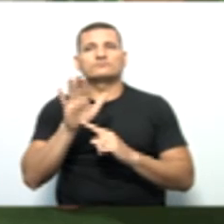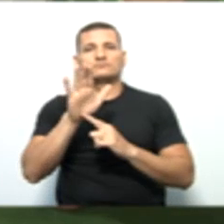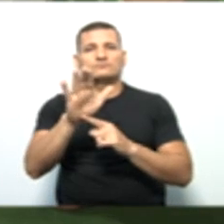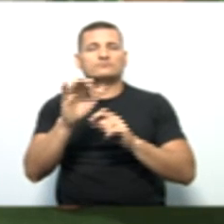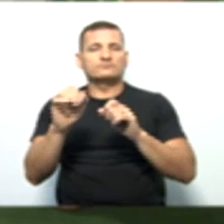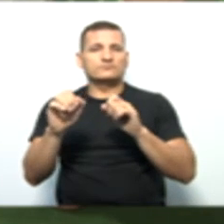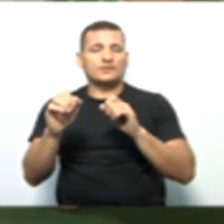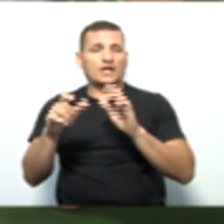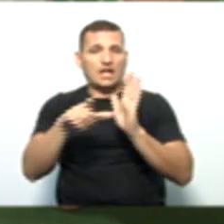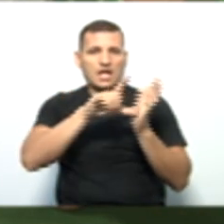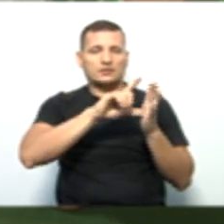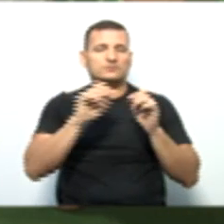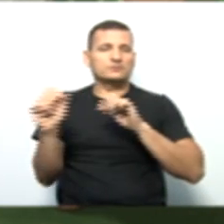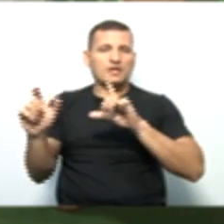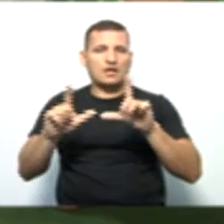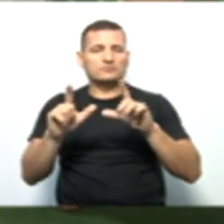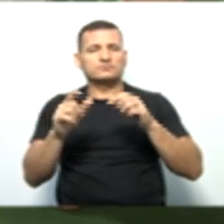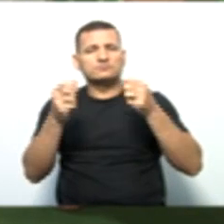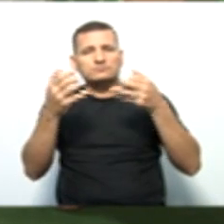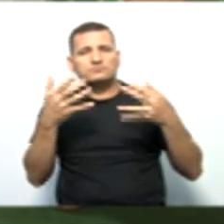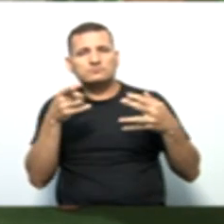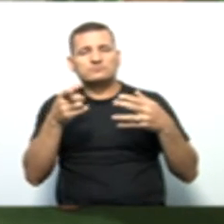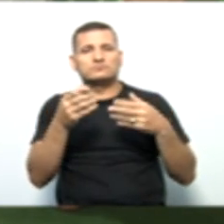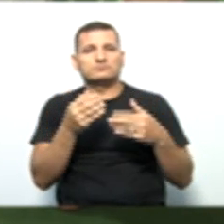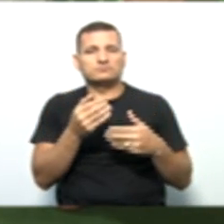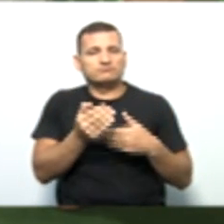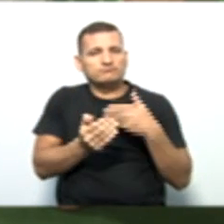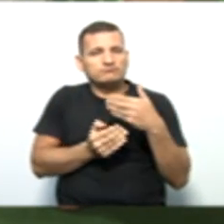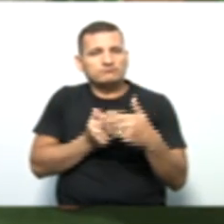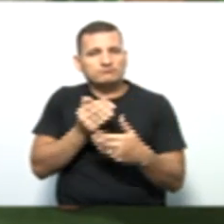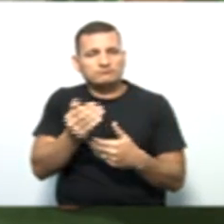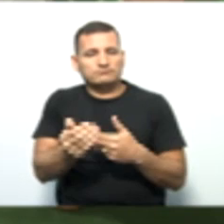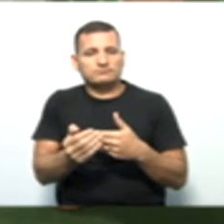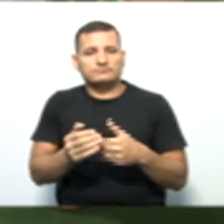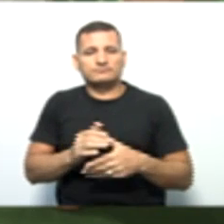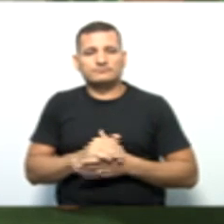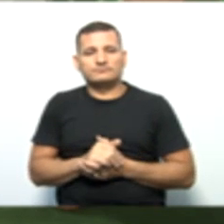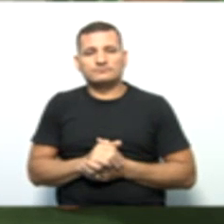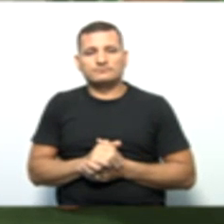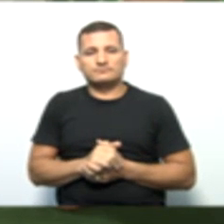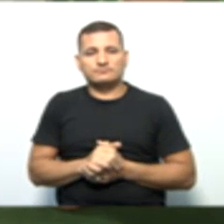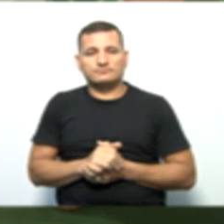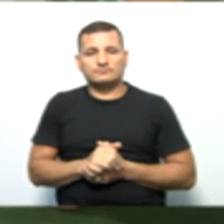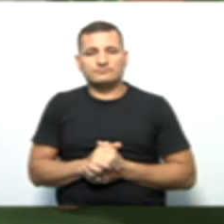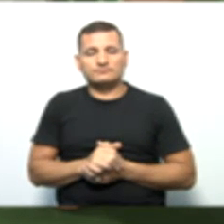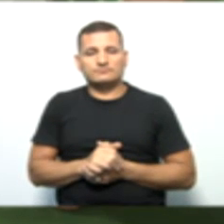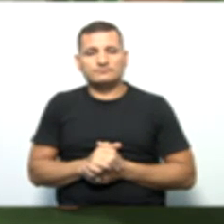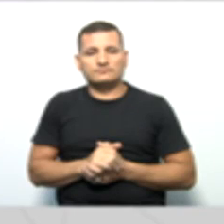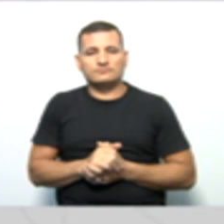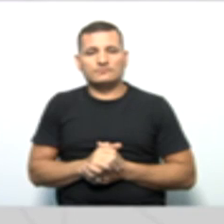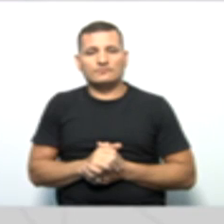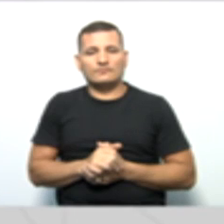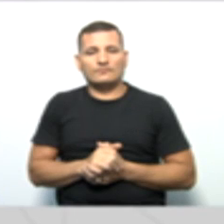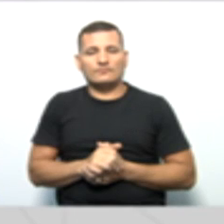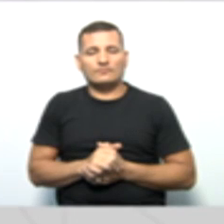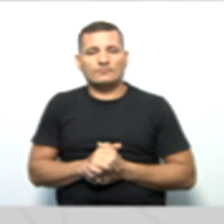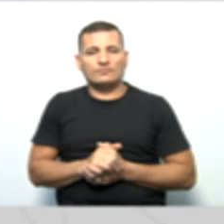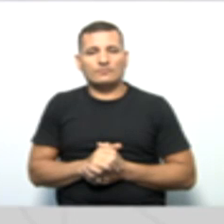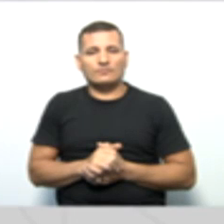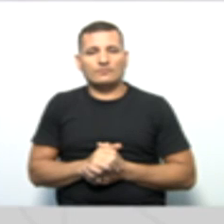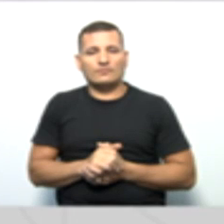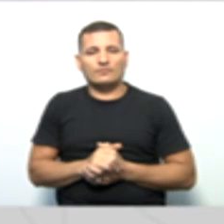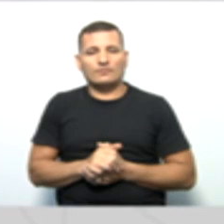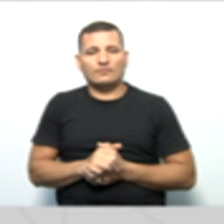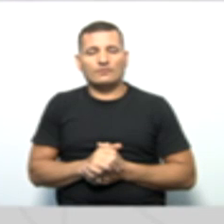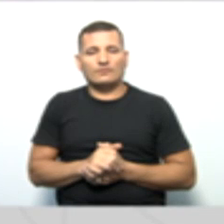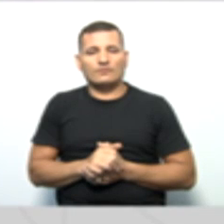né? E aí que fala o passo a passo, né? Vamos ver aqui o que a gente trouxe, né, de definição, para que quem não fez possa ir copiar,